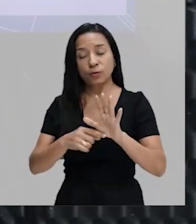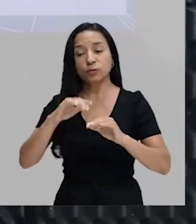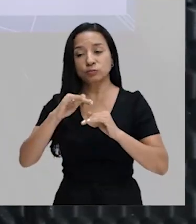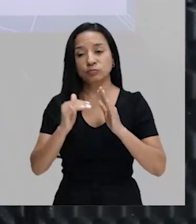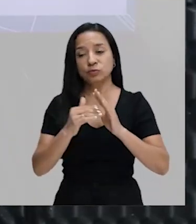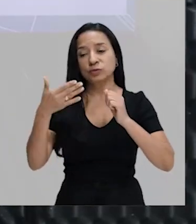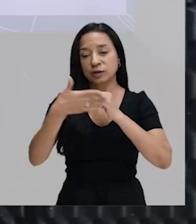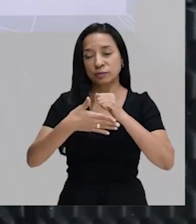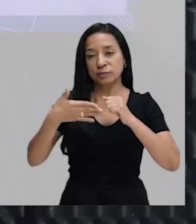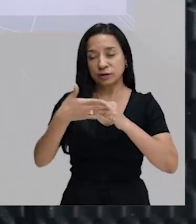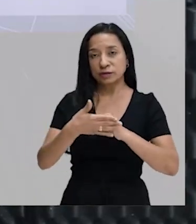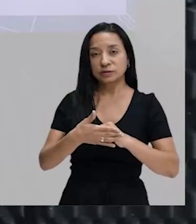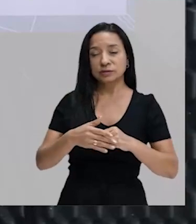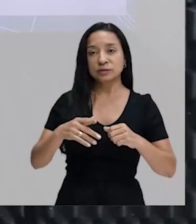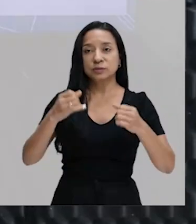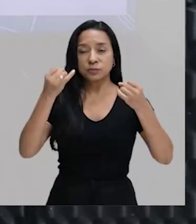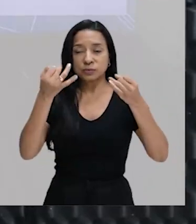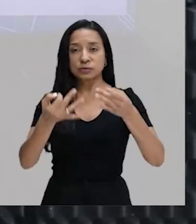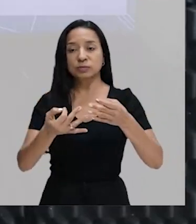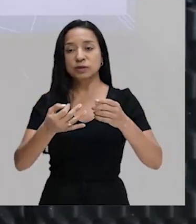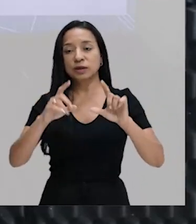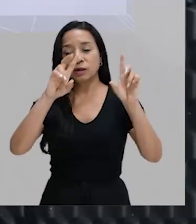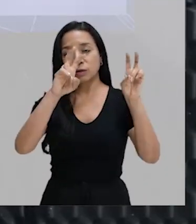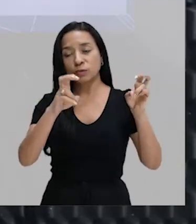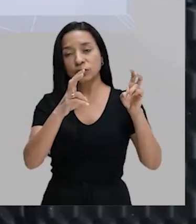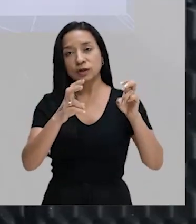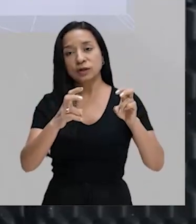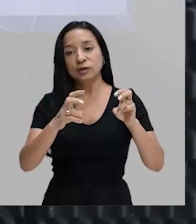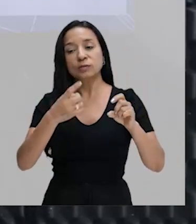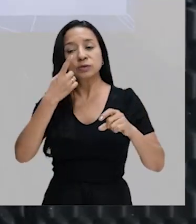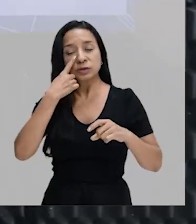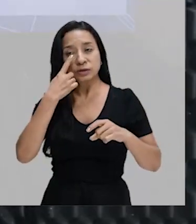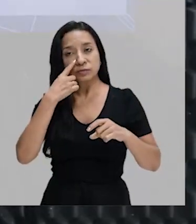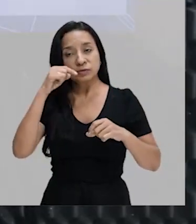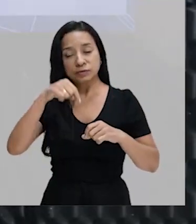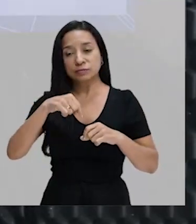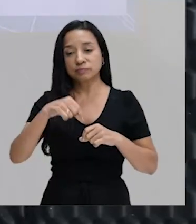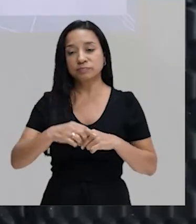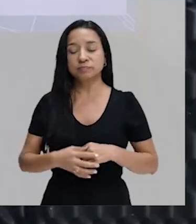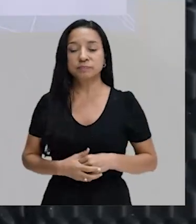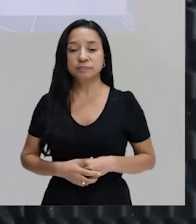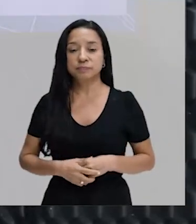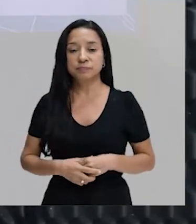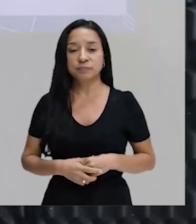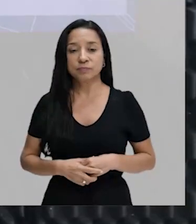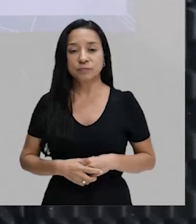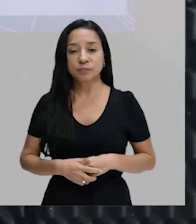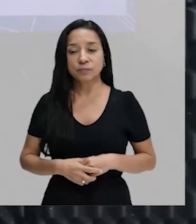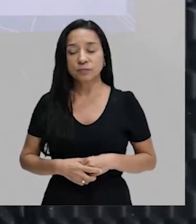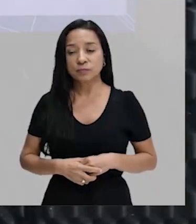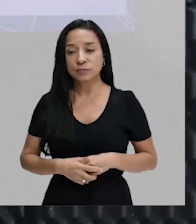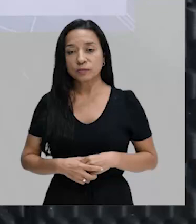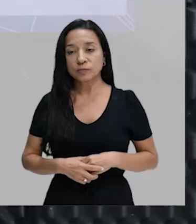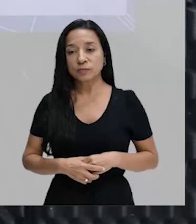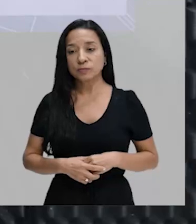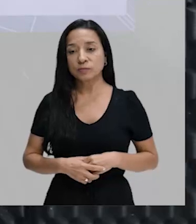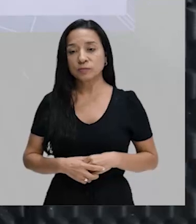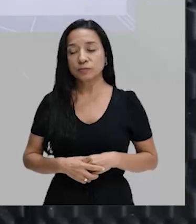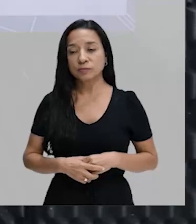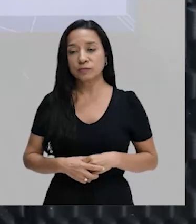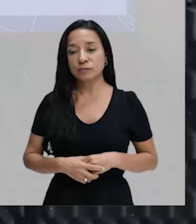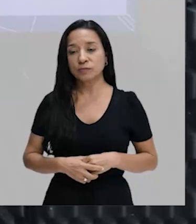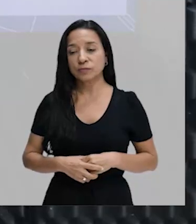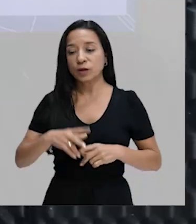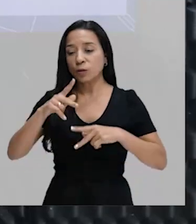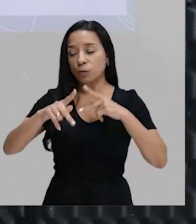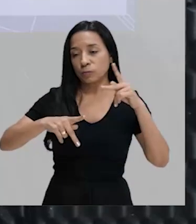de uma temática que vocês até já viram aqui no canal, Los Hijos del Sol, né? Que é sobre a